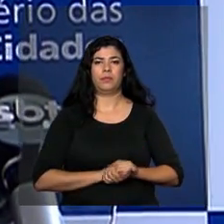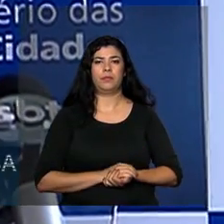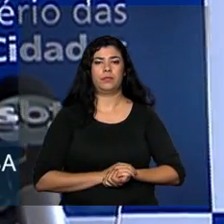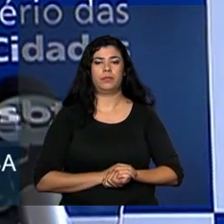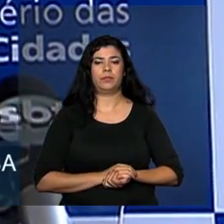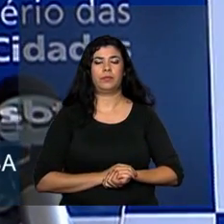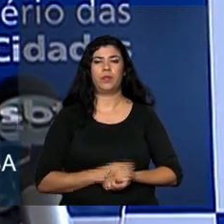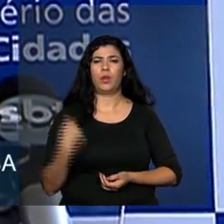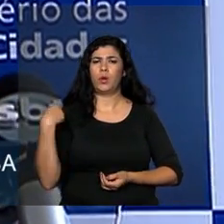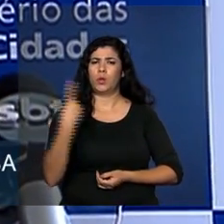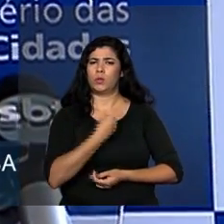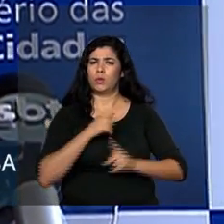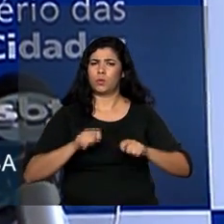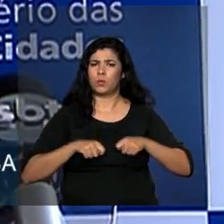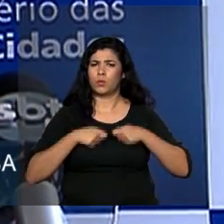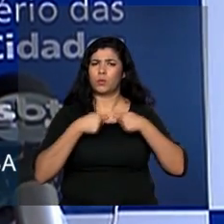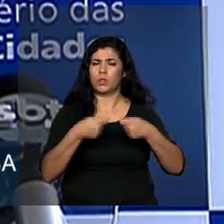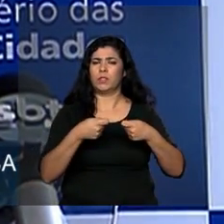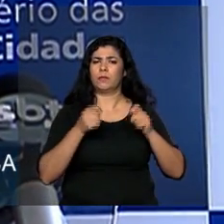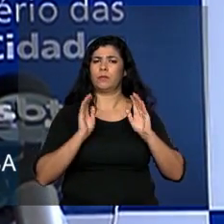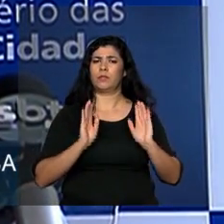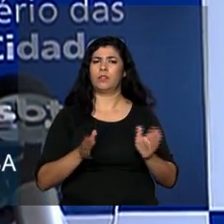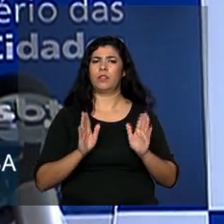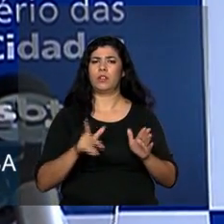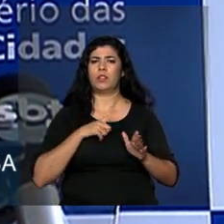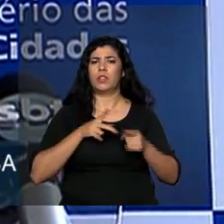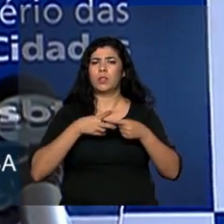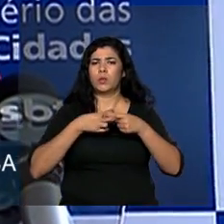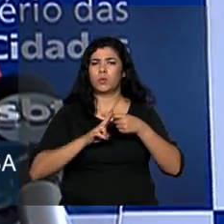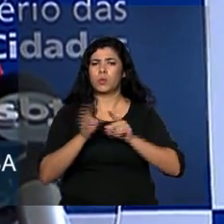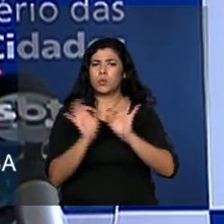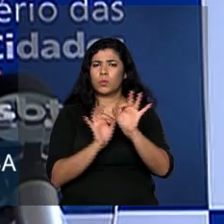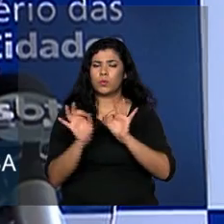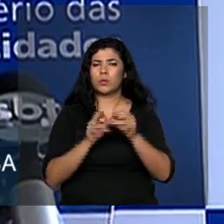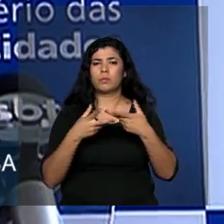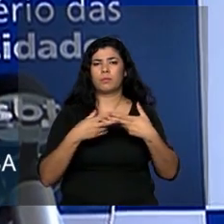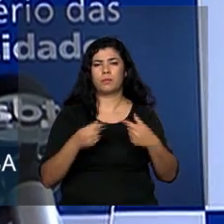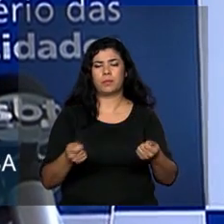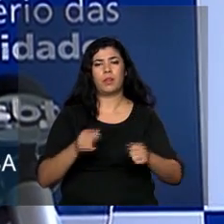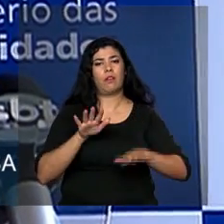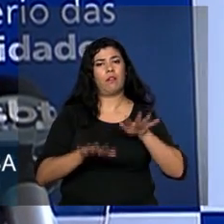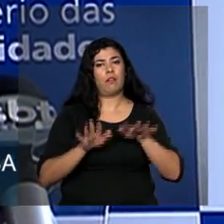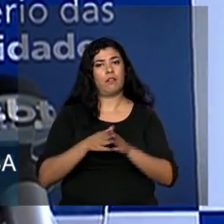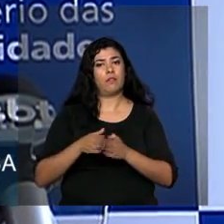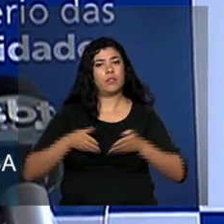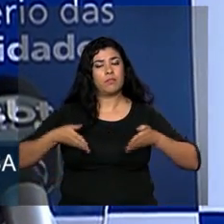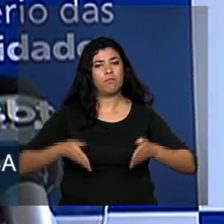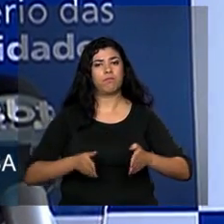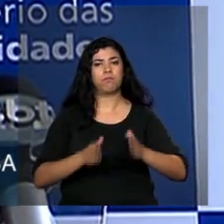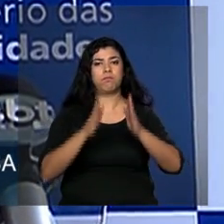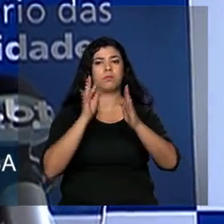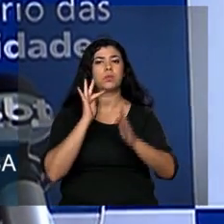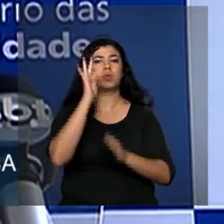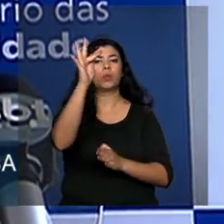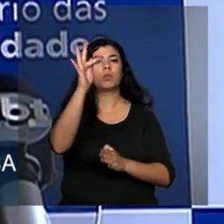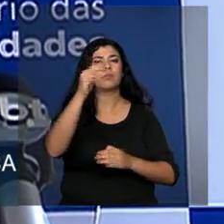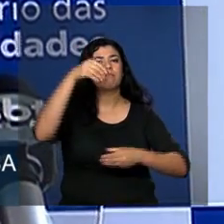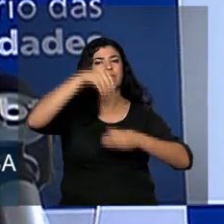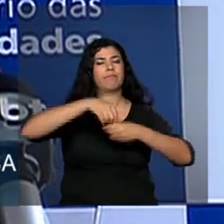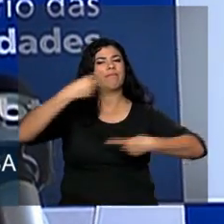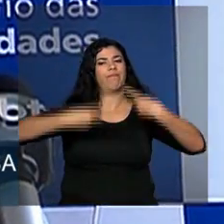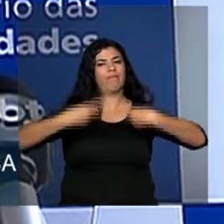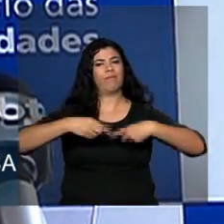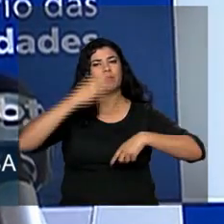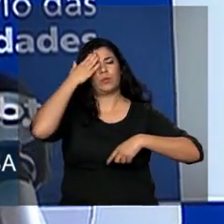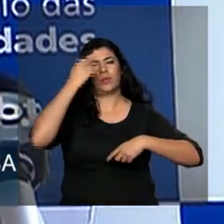nós fazemos um imenso esforço para fazer o ajuste. E acho que, às vezes, o caminho... Em política, vocês